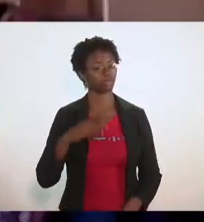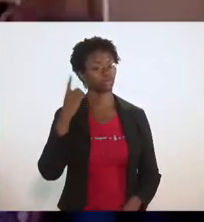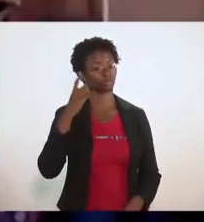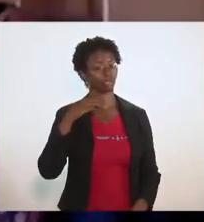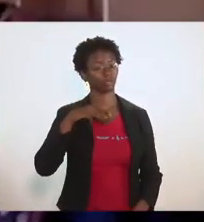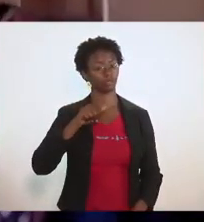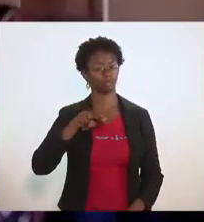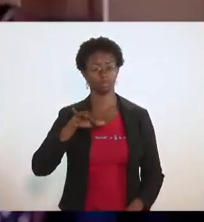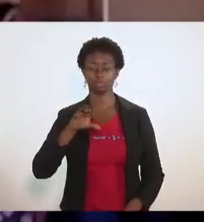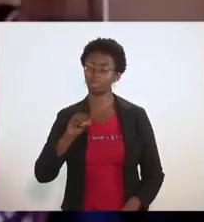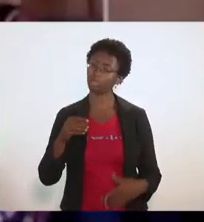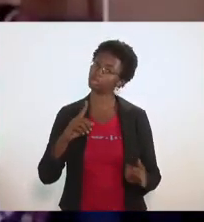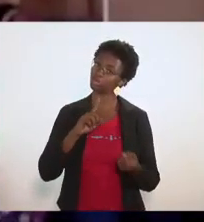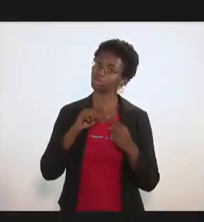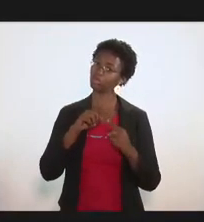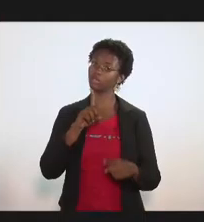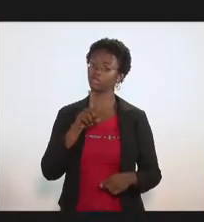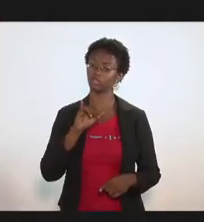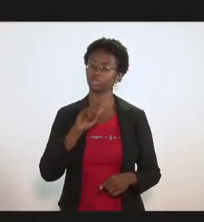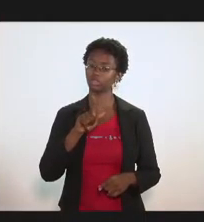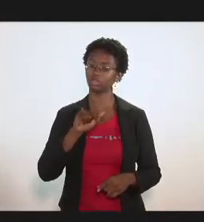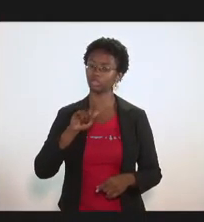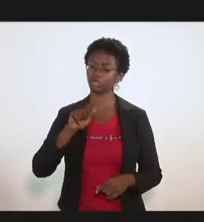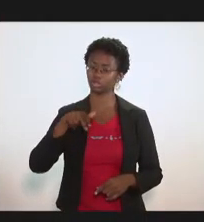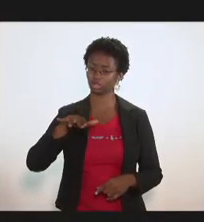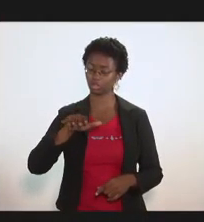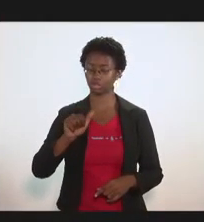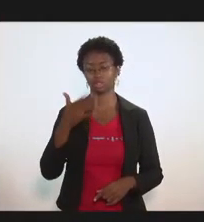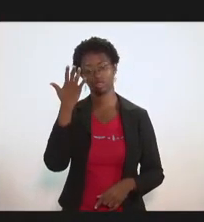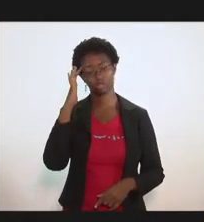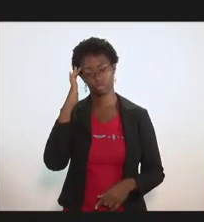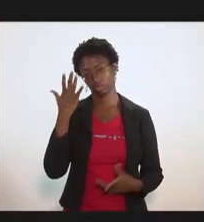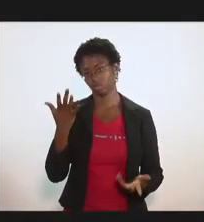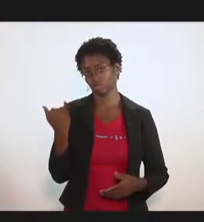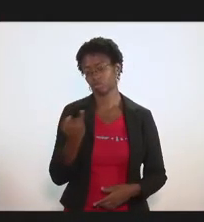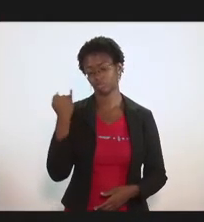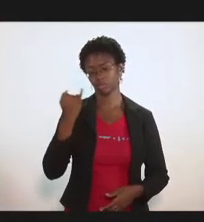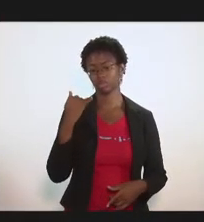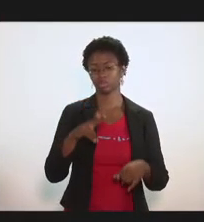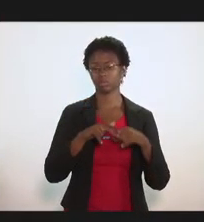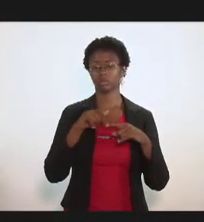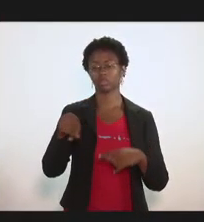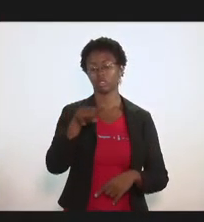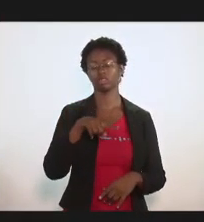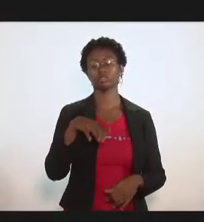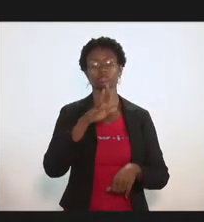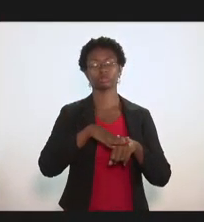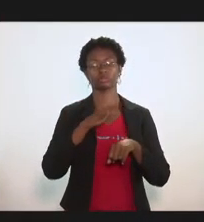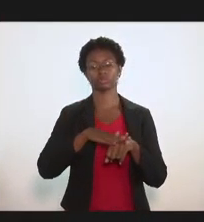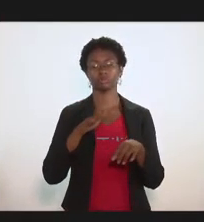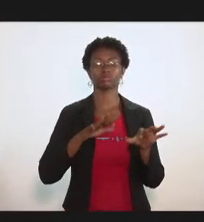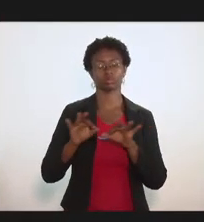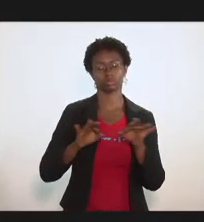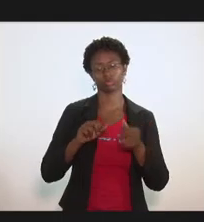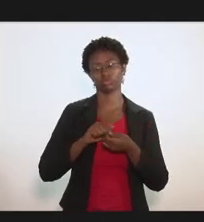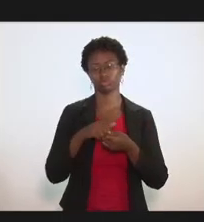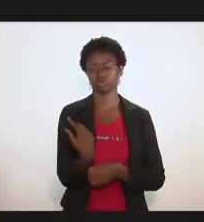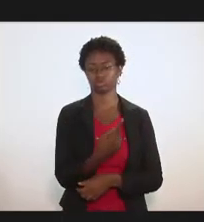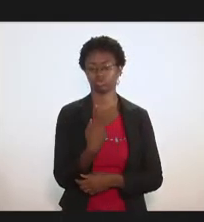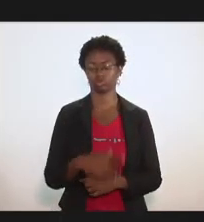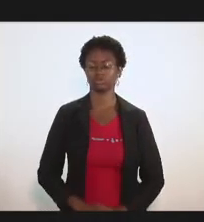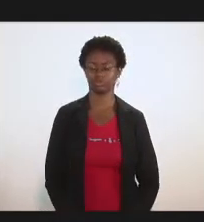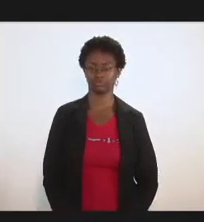nessa construção, é com quem a gente vem dialogando, inclusive. Mas também tem um acordo, se